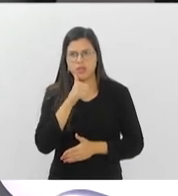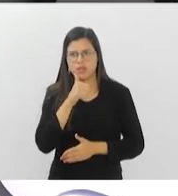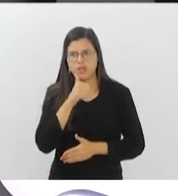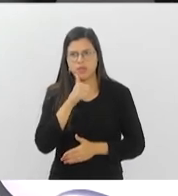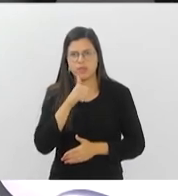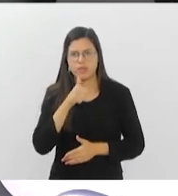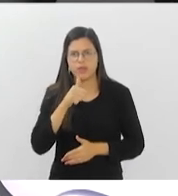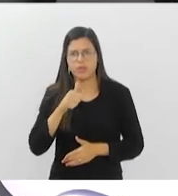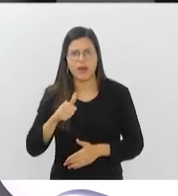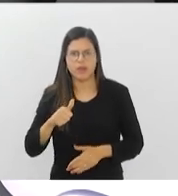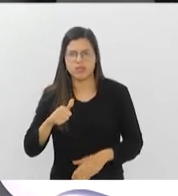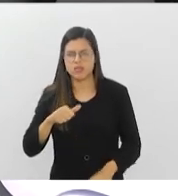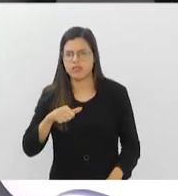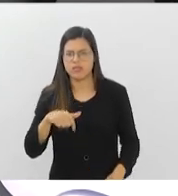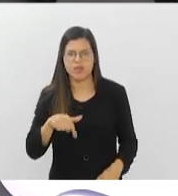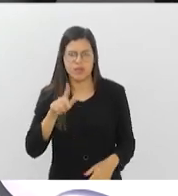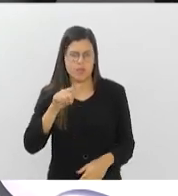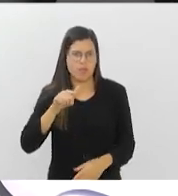pós-climatério.